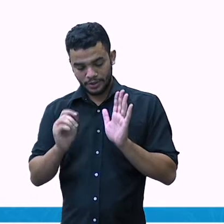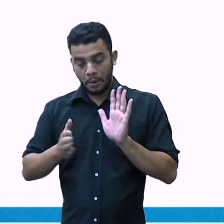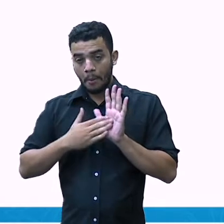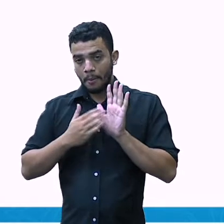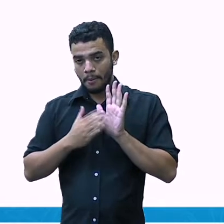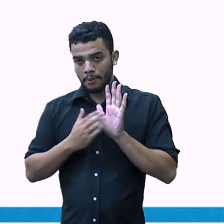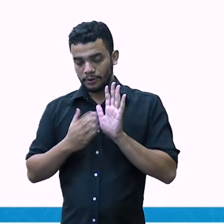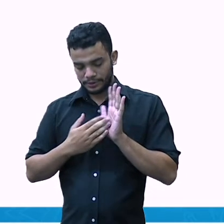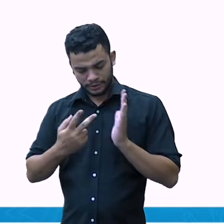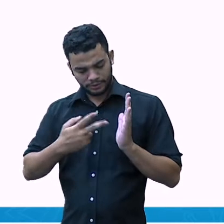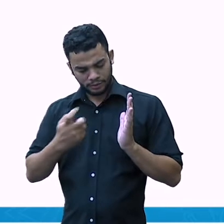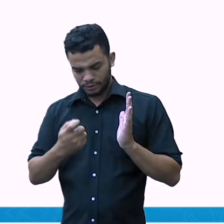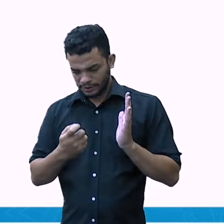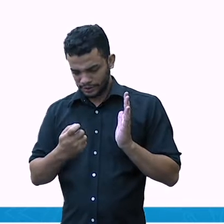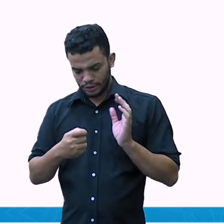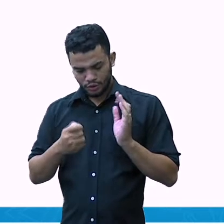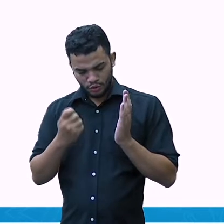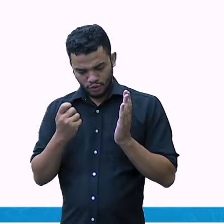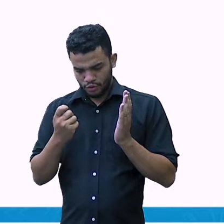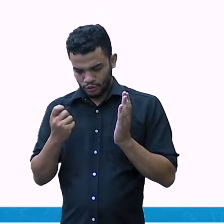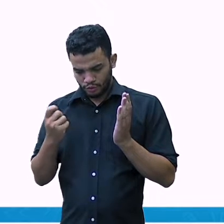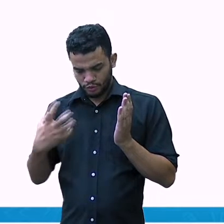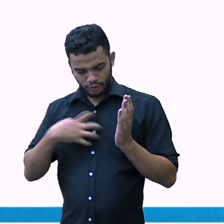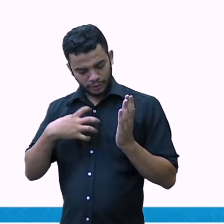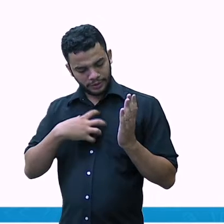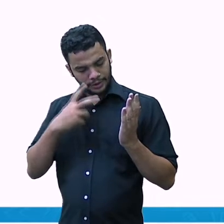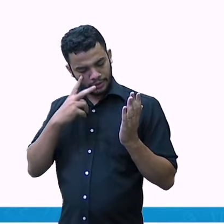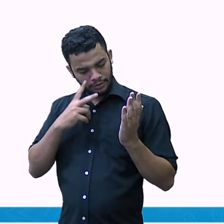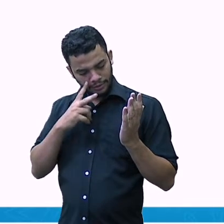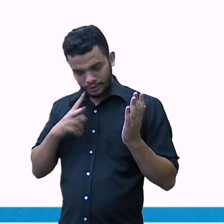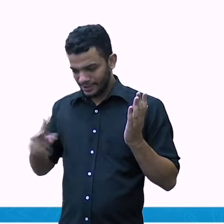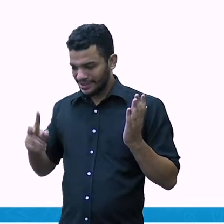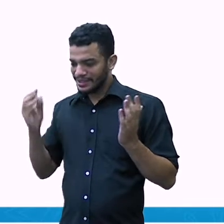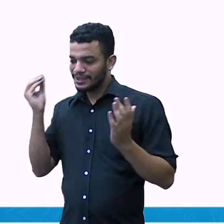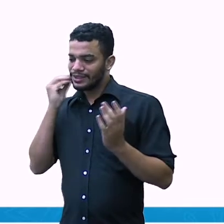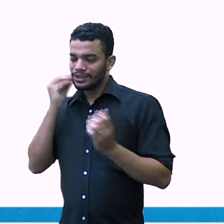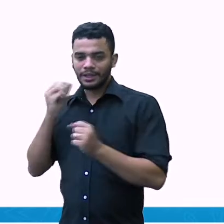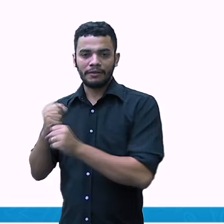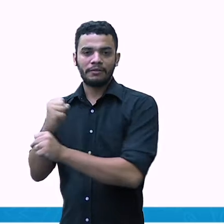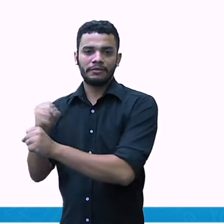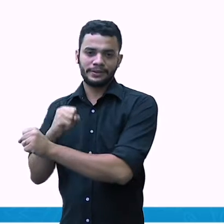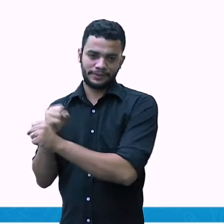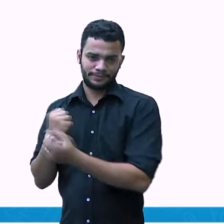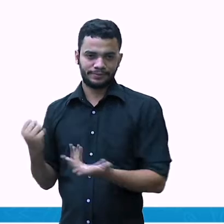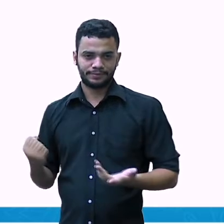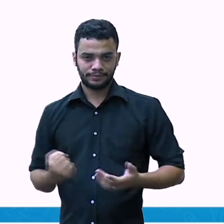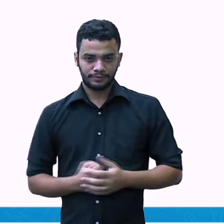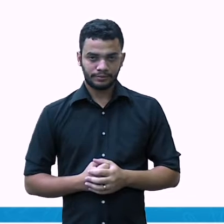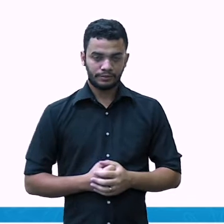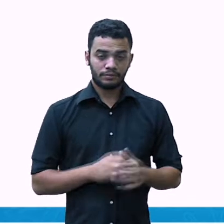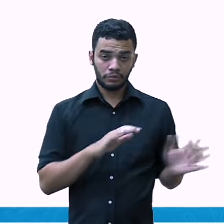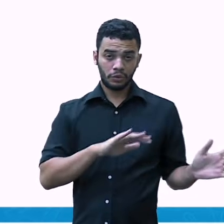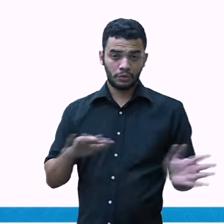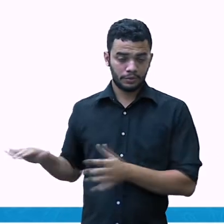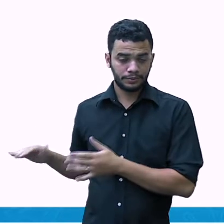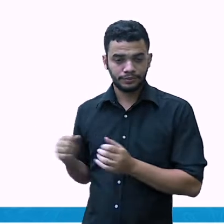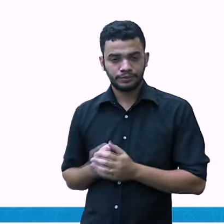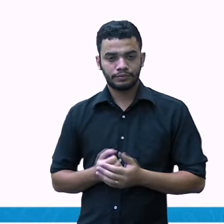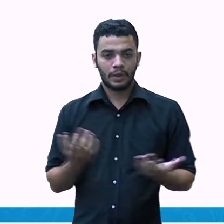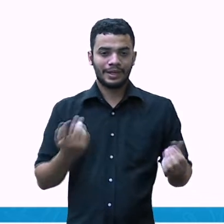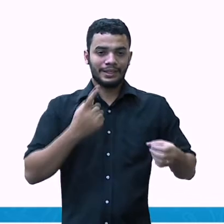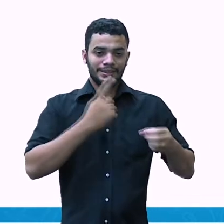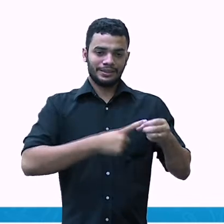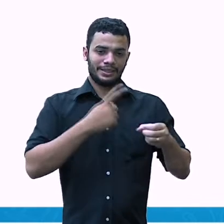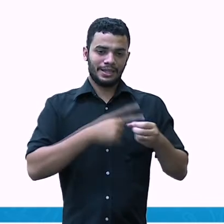Cidades industriais. Elas correspondem àqueles municípios que concentram um grande número